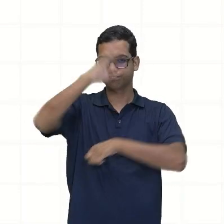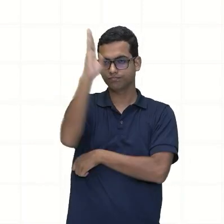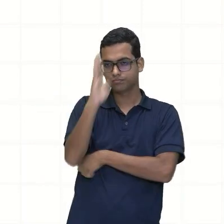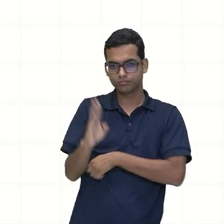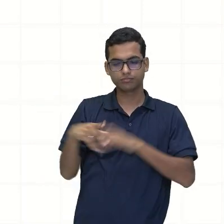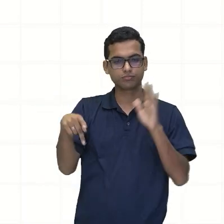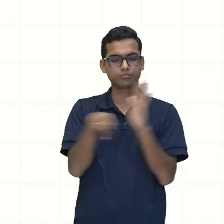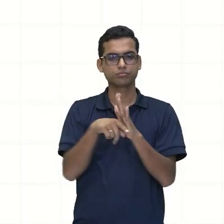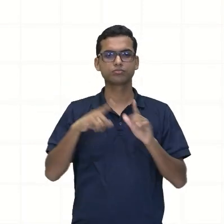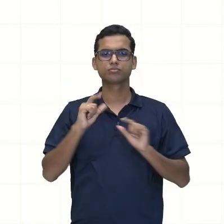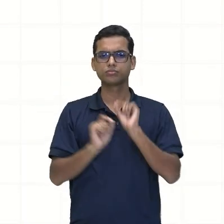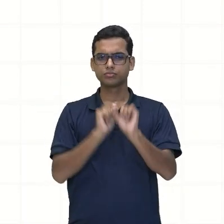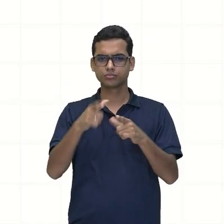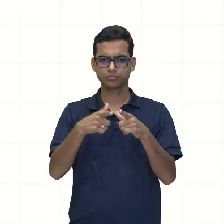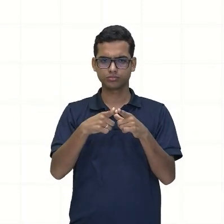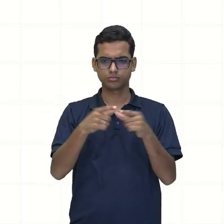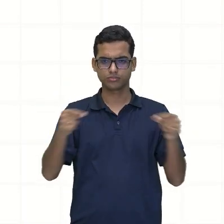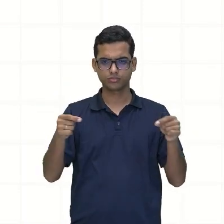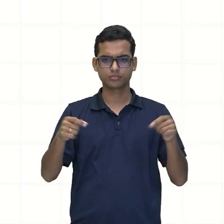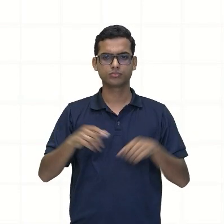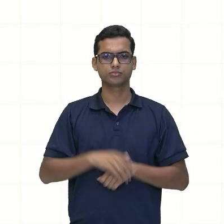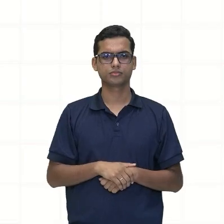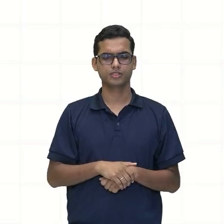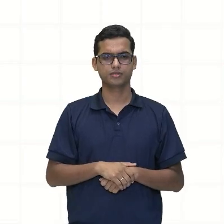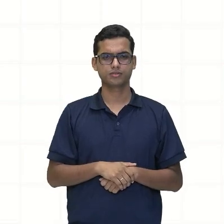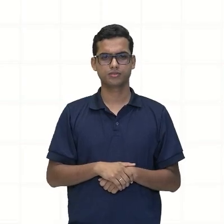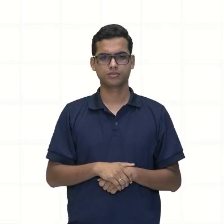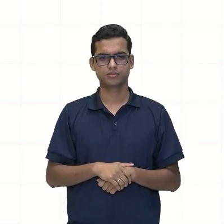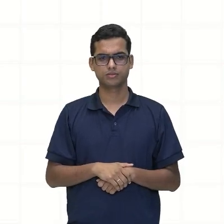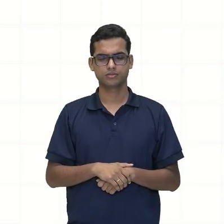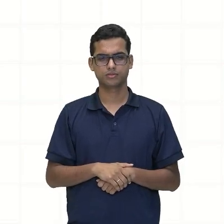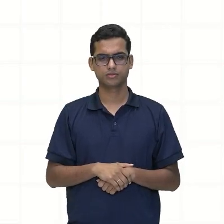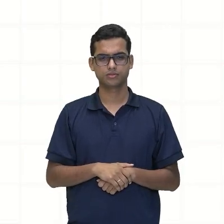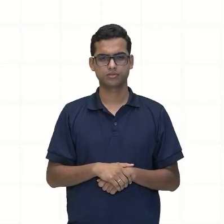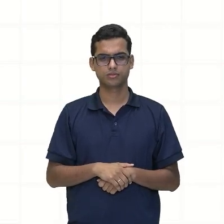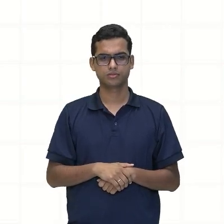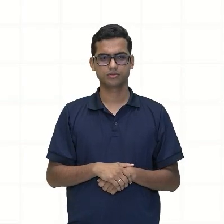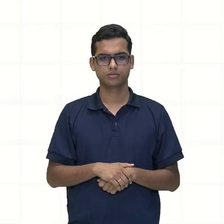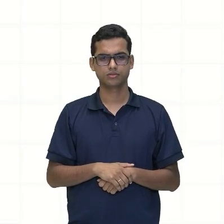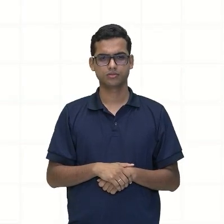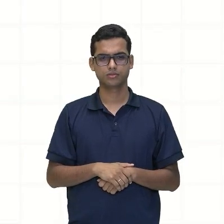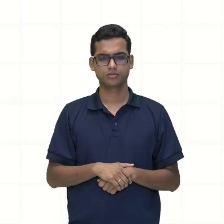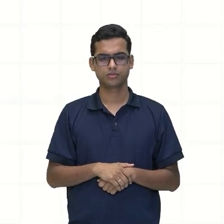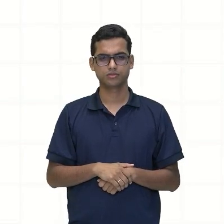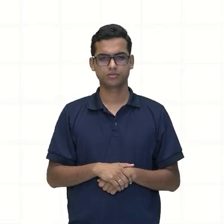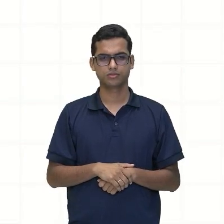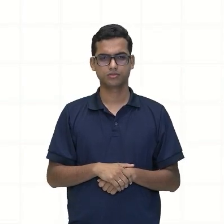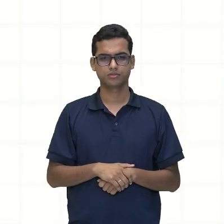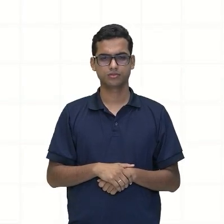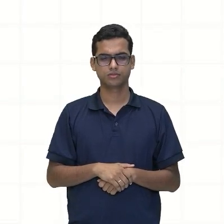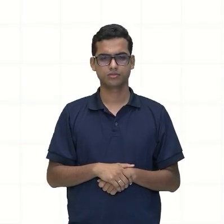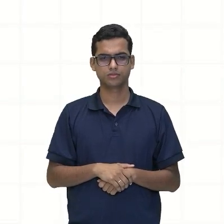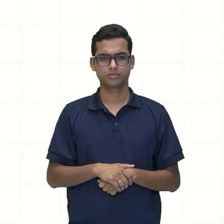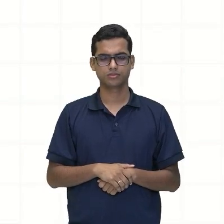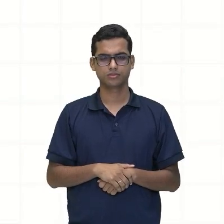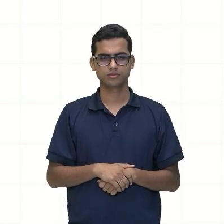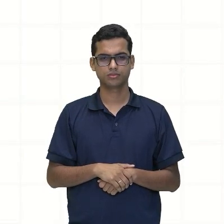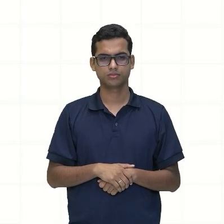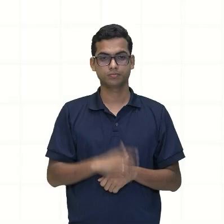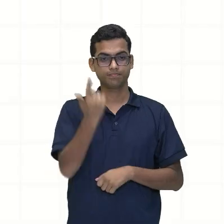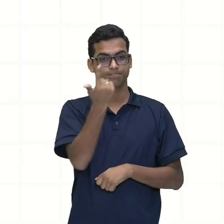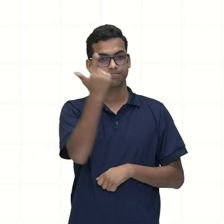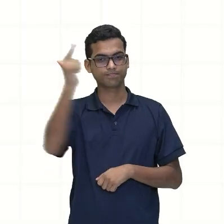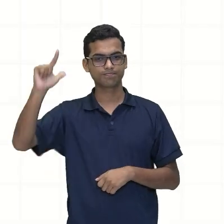também pontuamos durante os textos. Próximo mapa, nós temos aí esses fluxos migratórios, né?